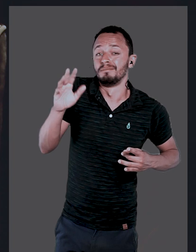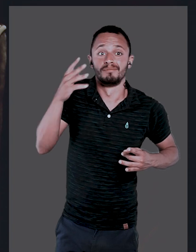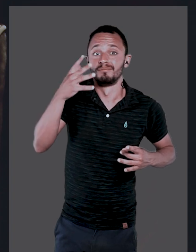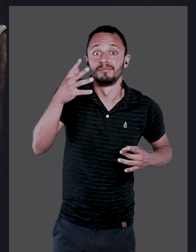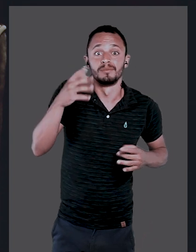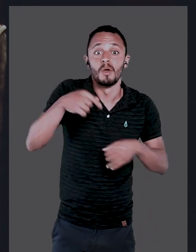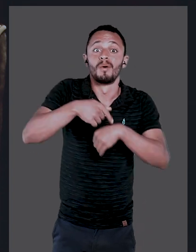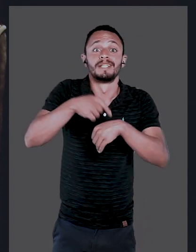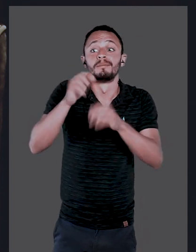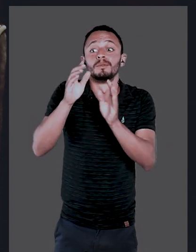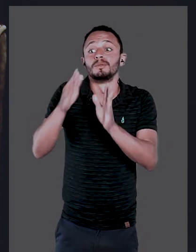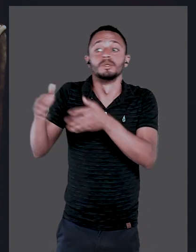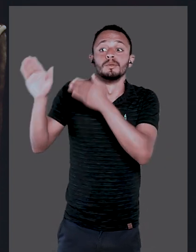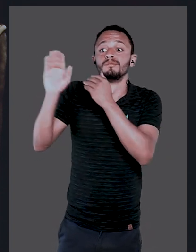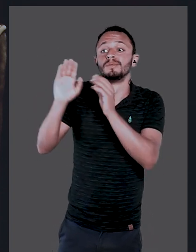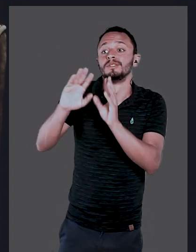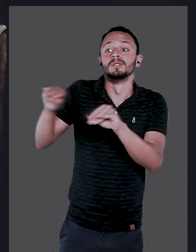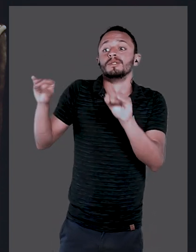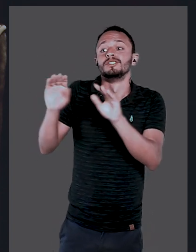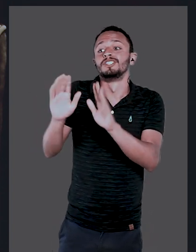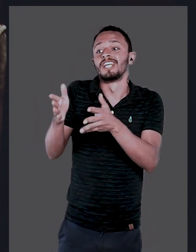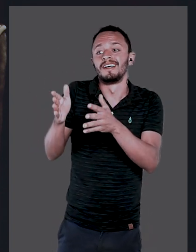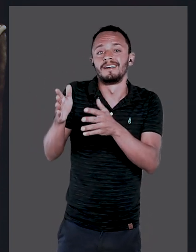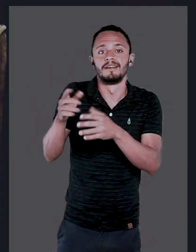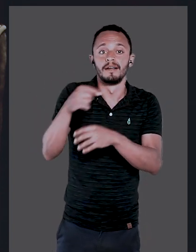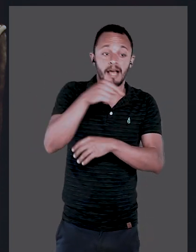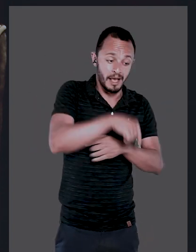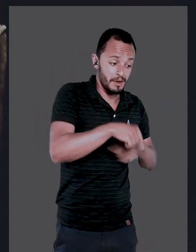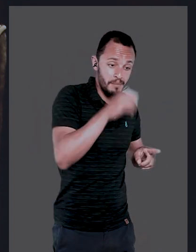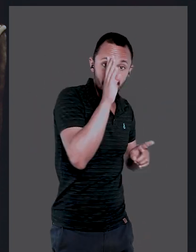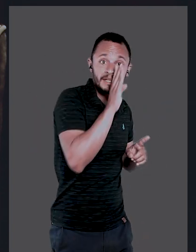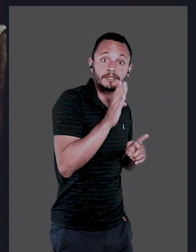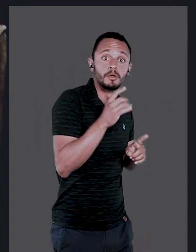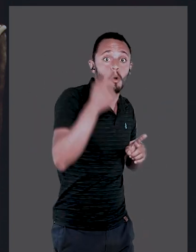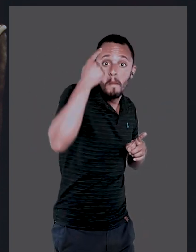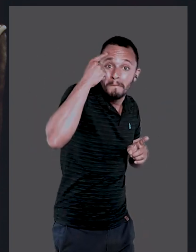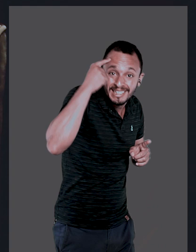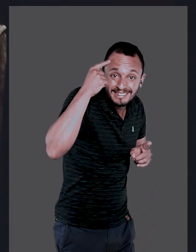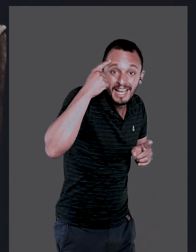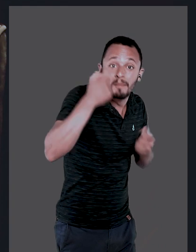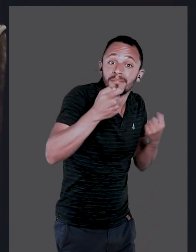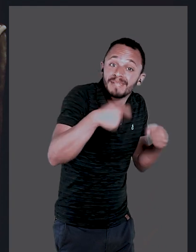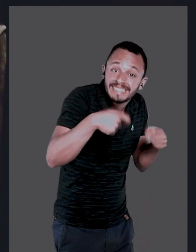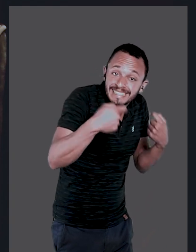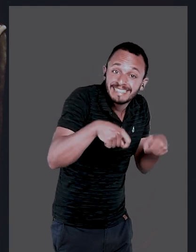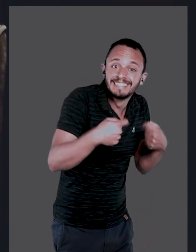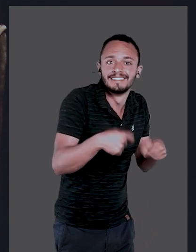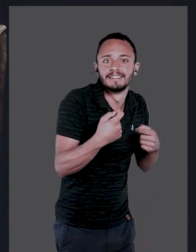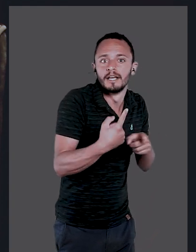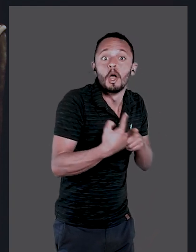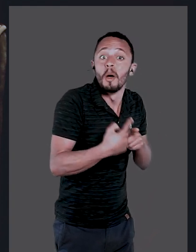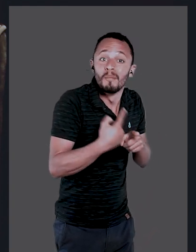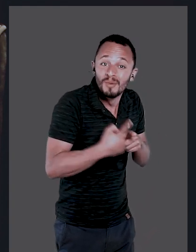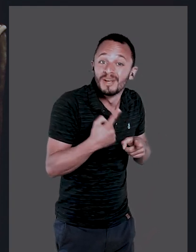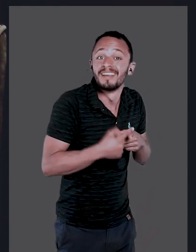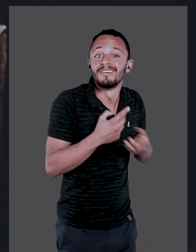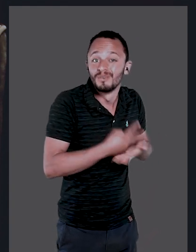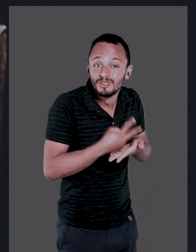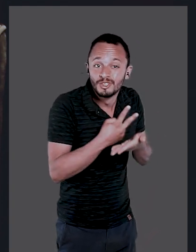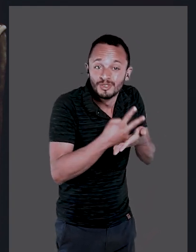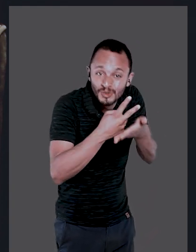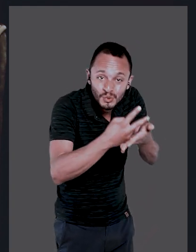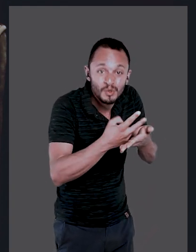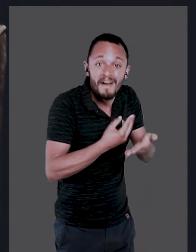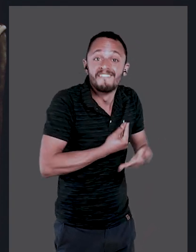porque a Europa não pensa nisso porque não lembra, e o Brasil precisa de pensar isso, mas precisa de pensar isso porque ainda